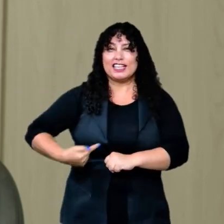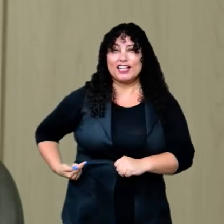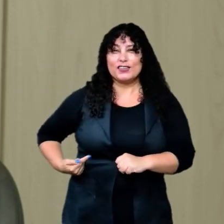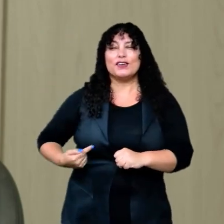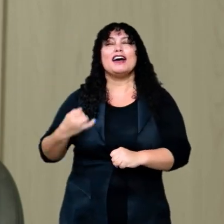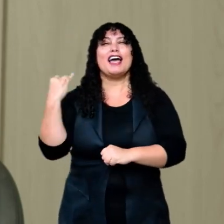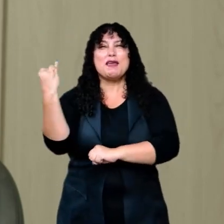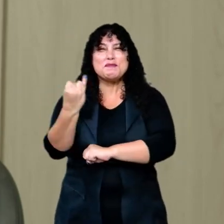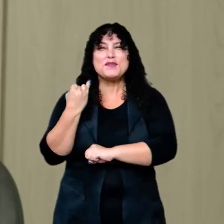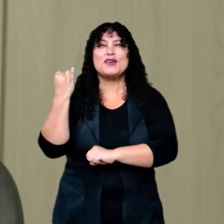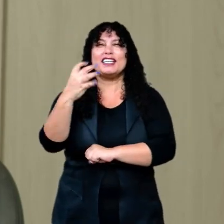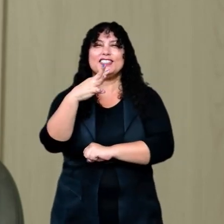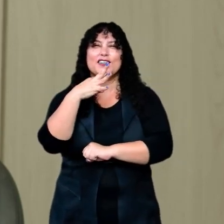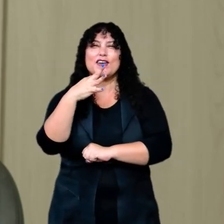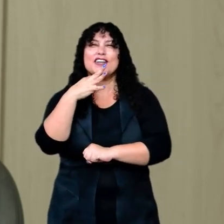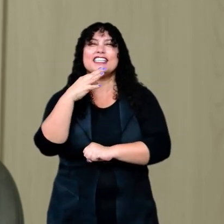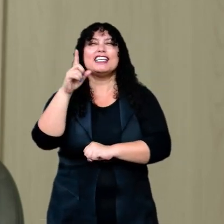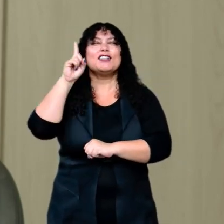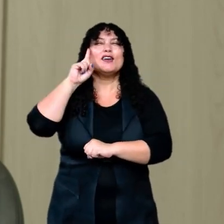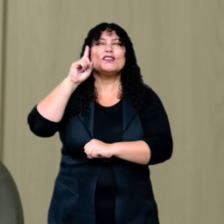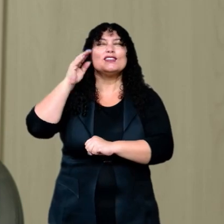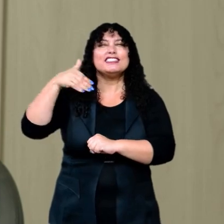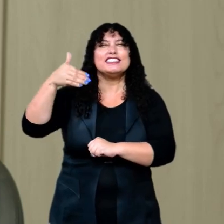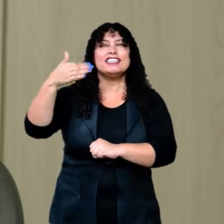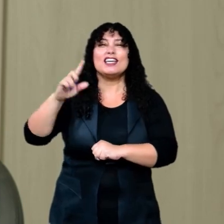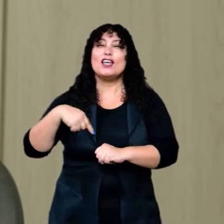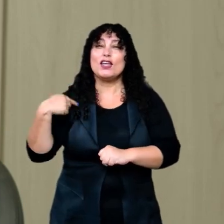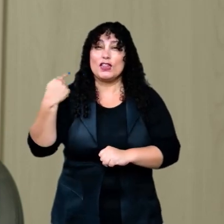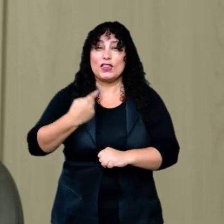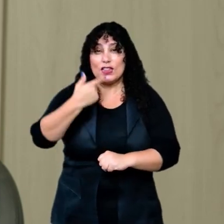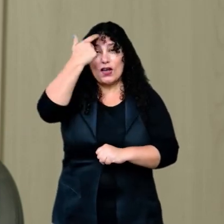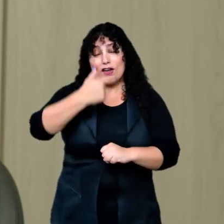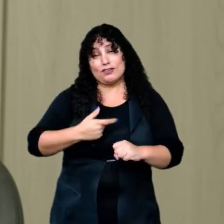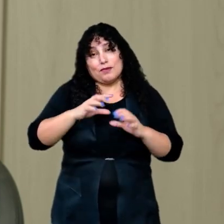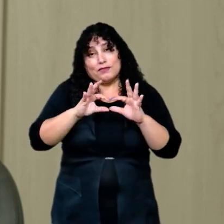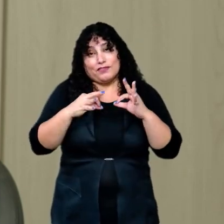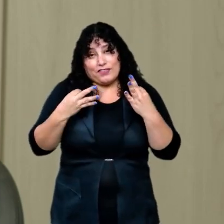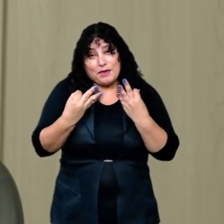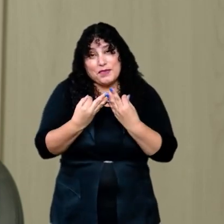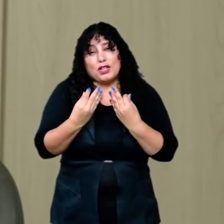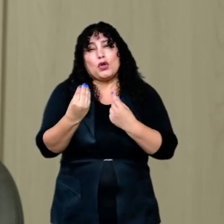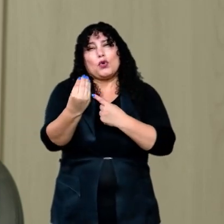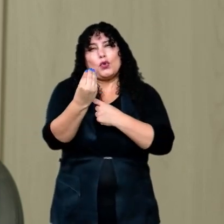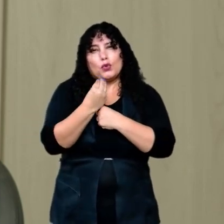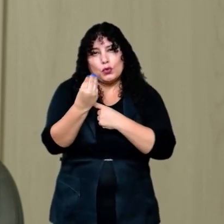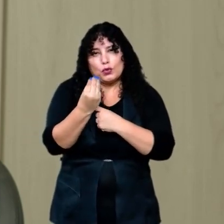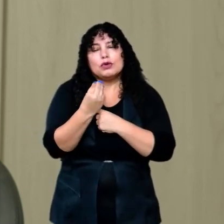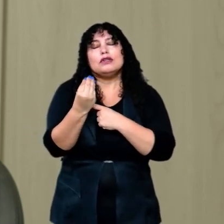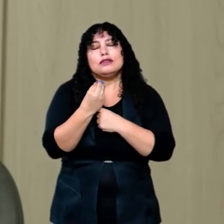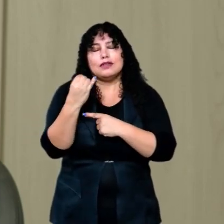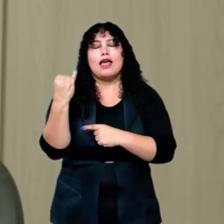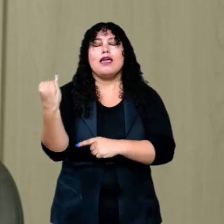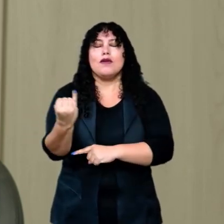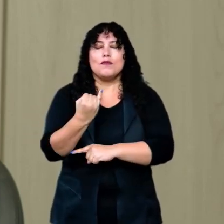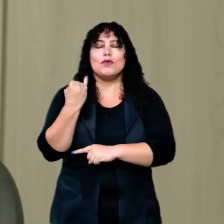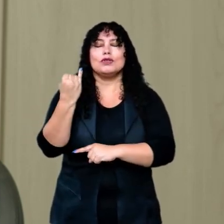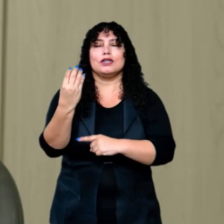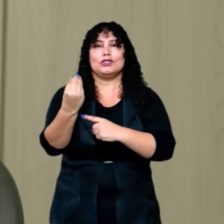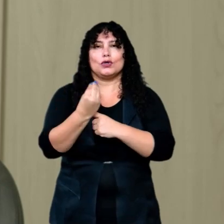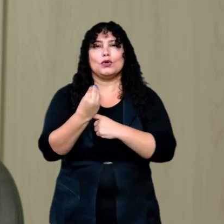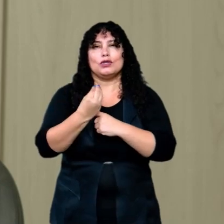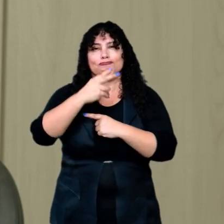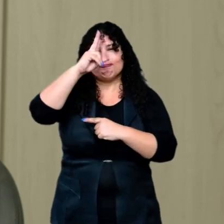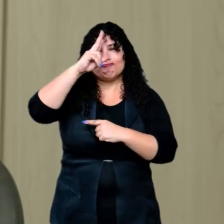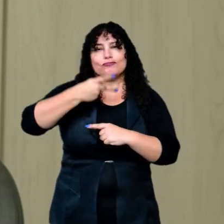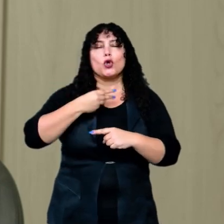Então, é importante eles conhecerem esse dia a dia. E nós que somos pais, cuidem de vocês, é importante a gente se cuidar, cuide